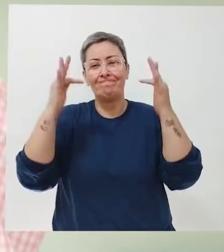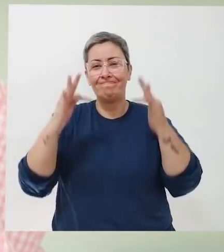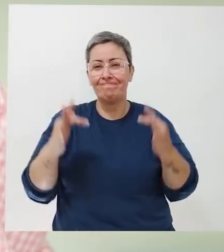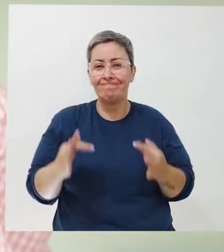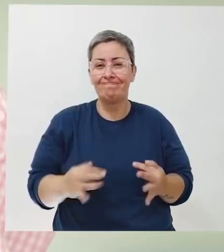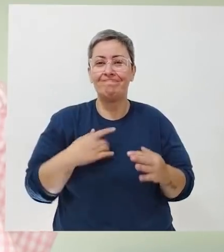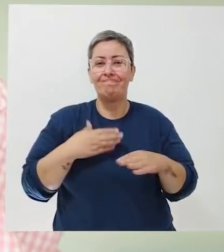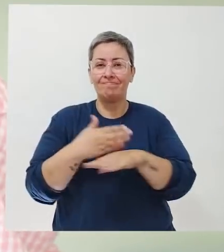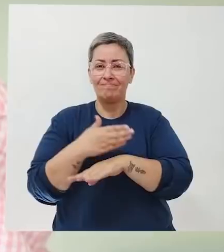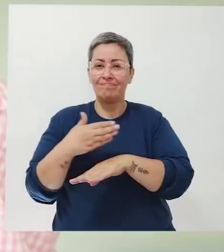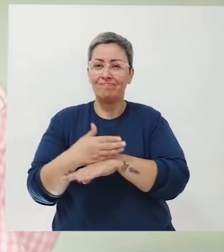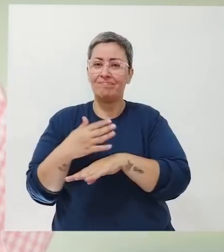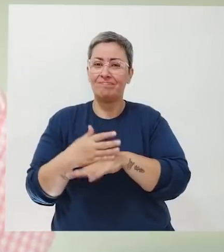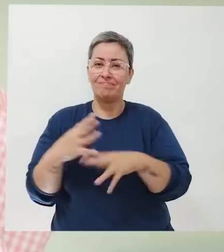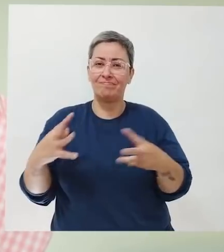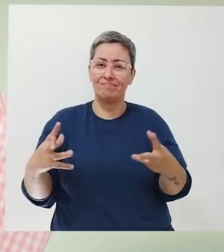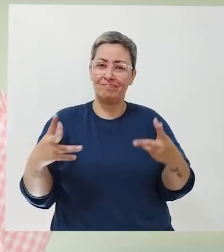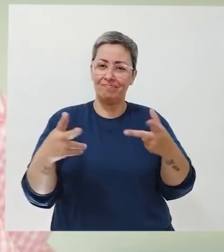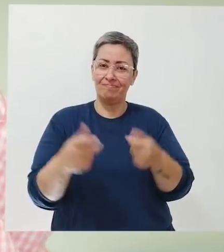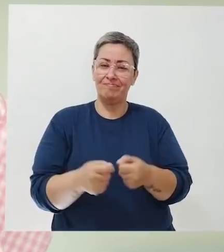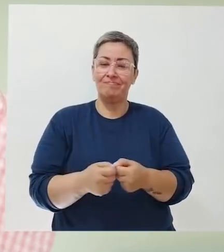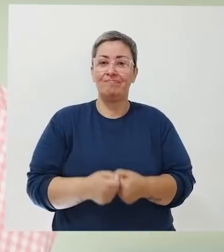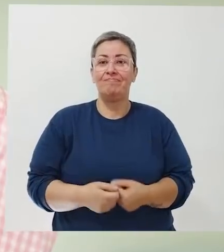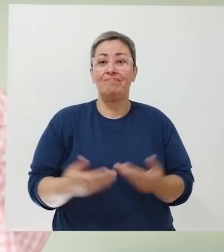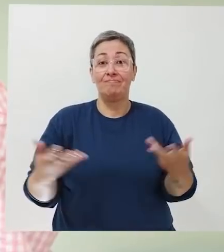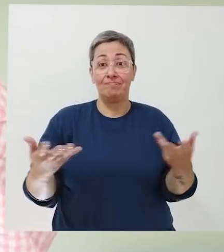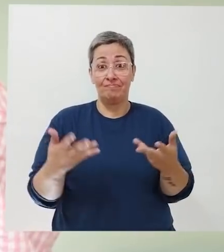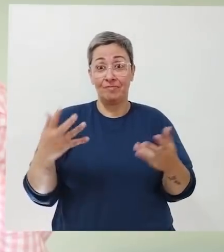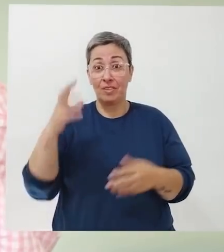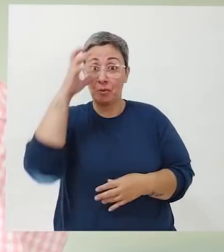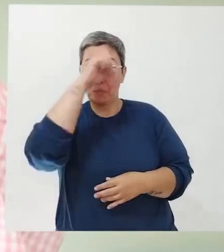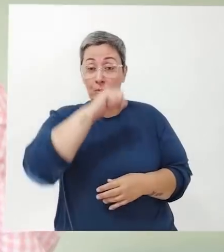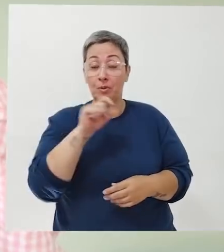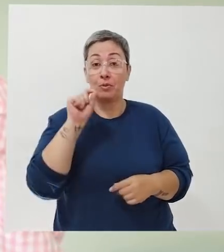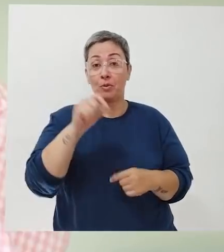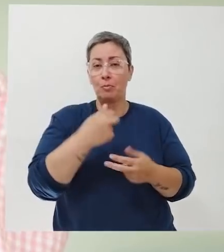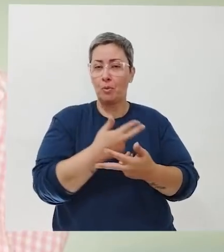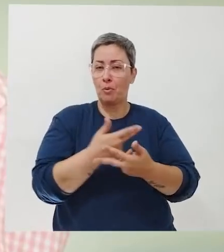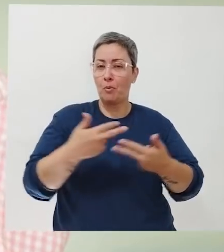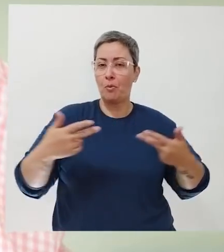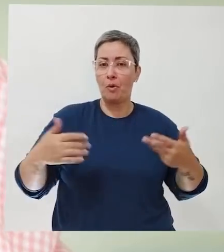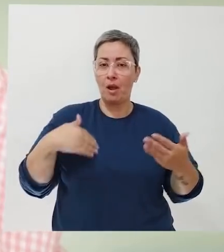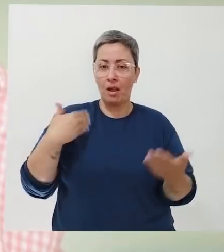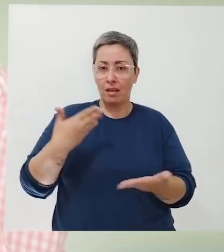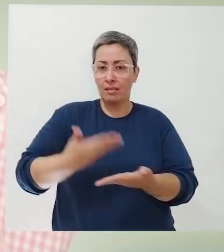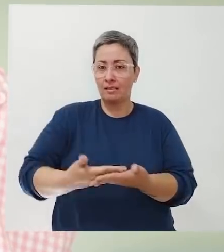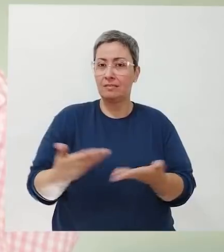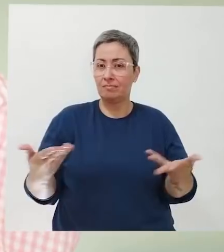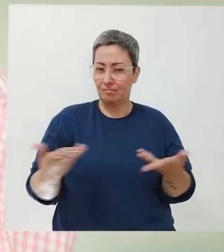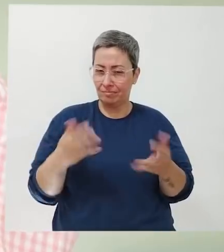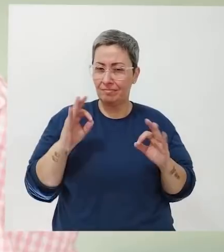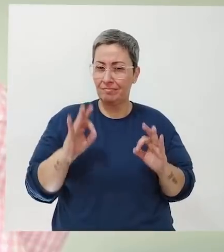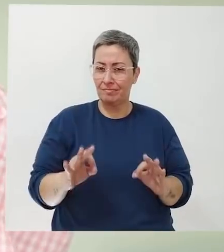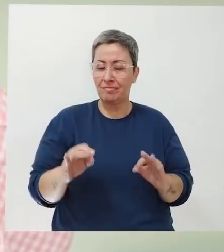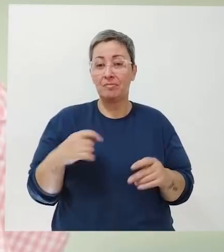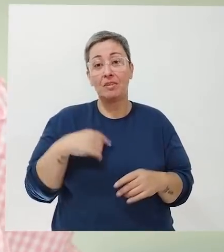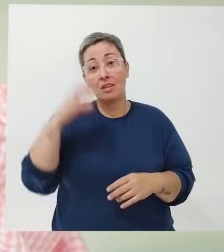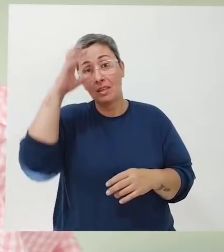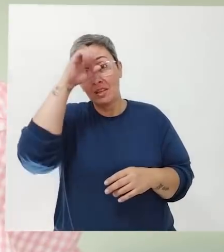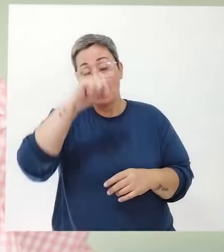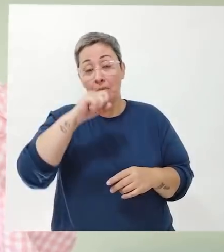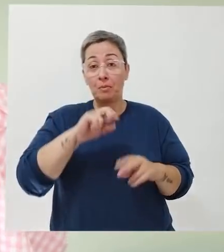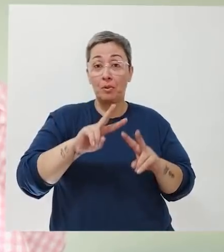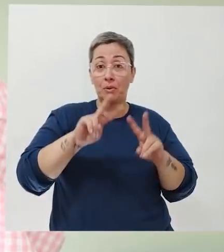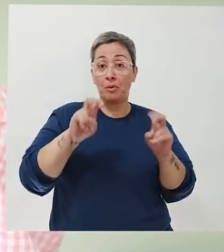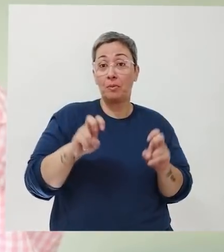muito, mas muito felizes com a participação de todos vocês. Aprendemos muitas coisas até aqui, não é